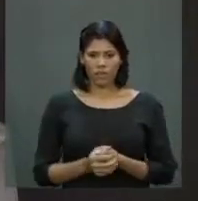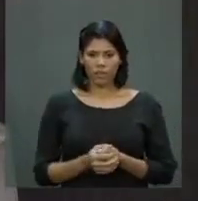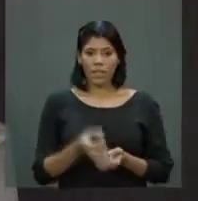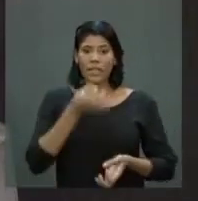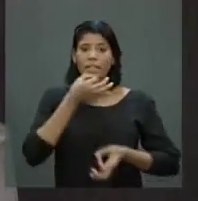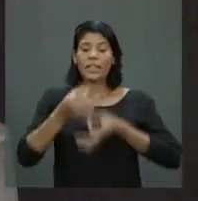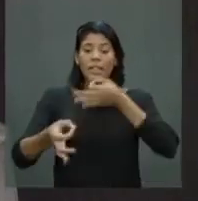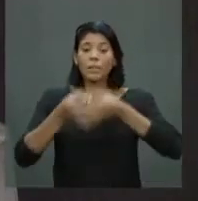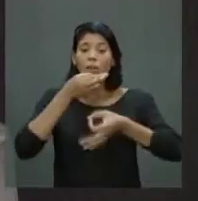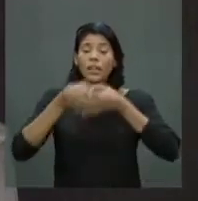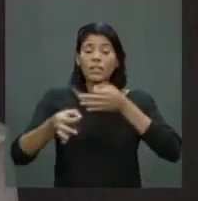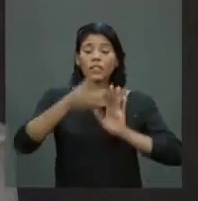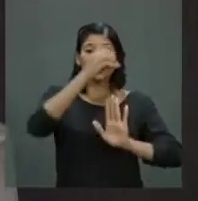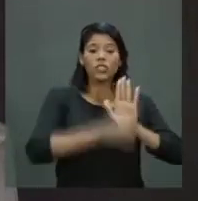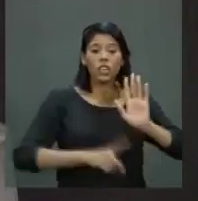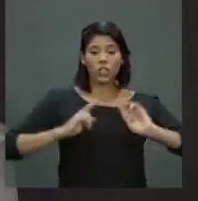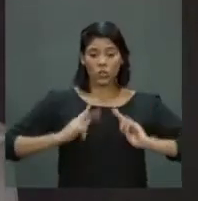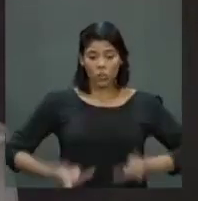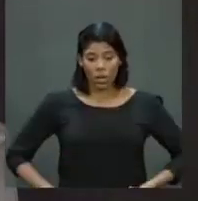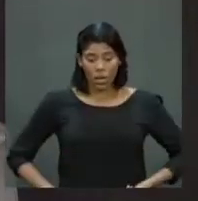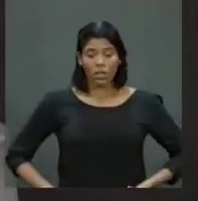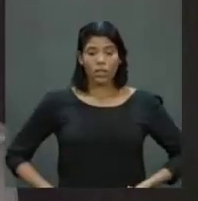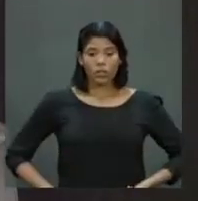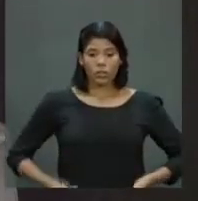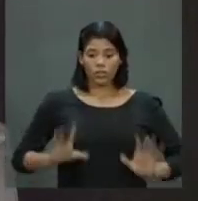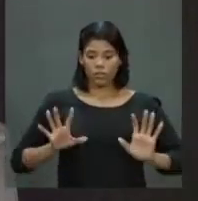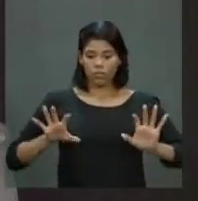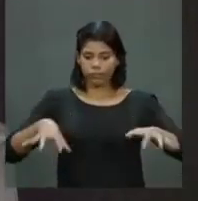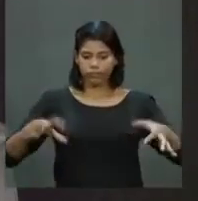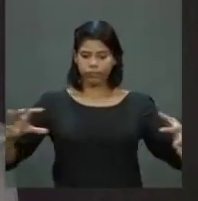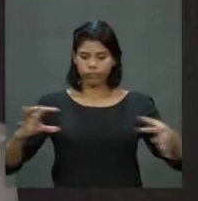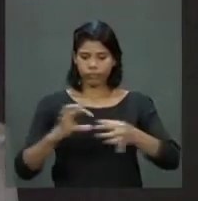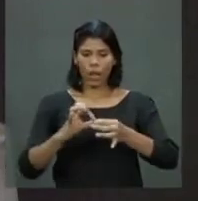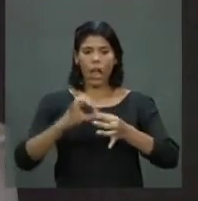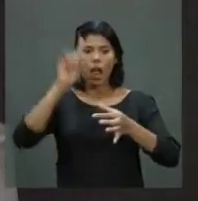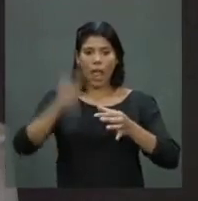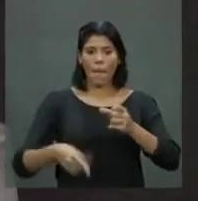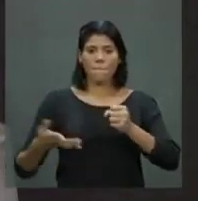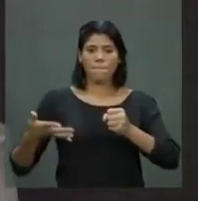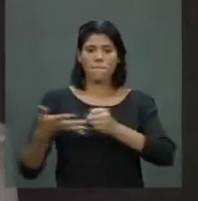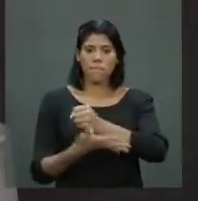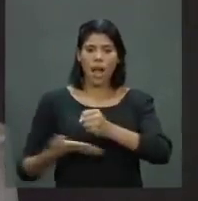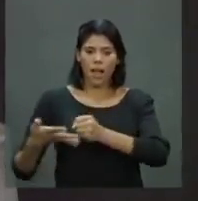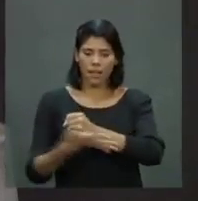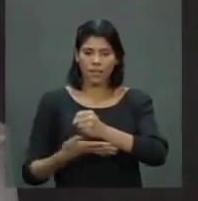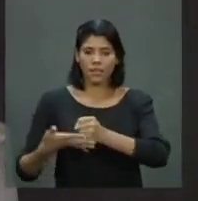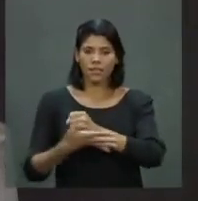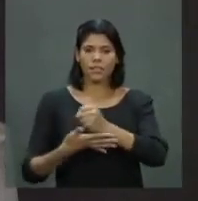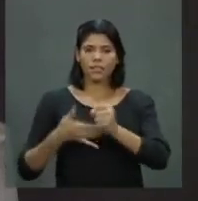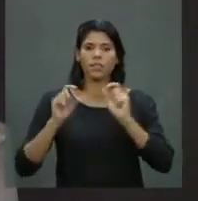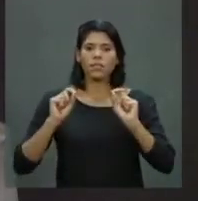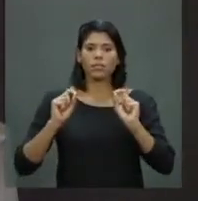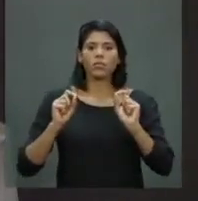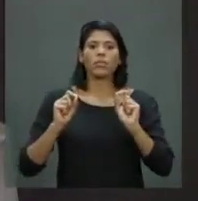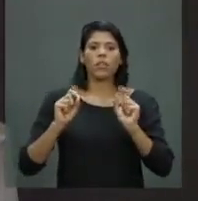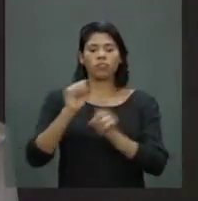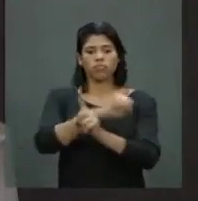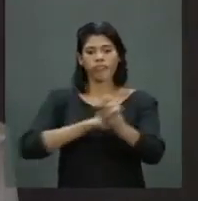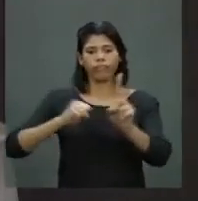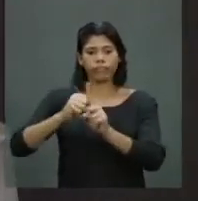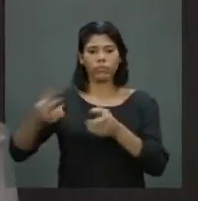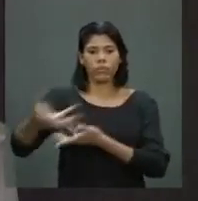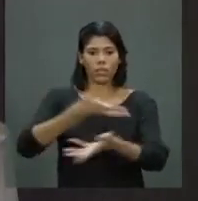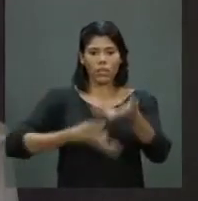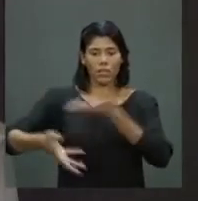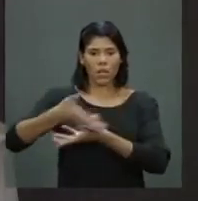Democracia e direitos humanos são base das nossas civilizações. O que